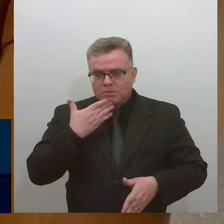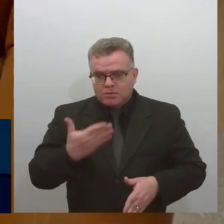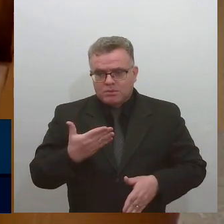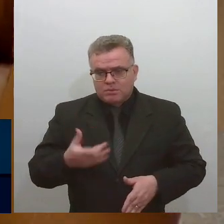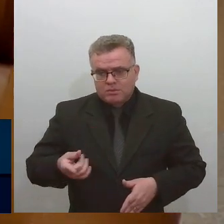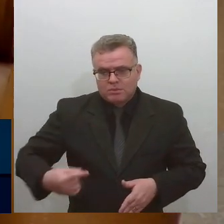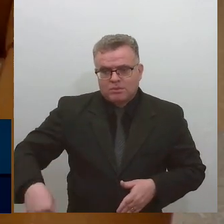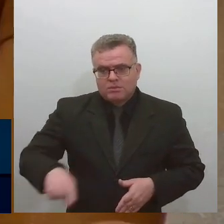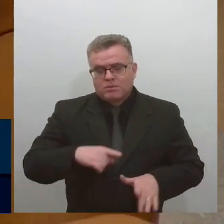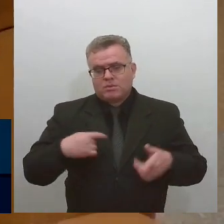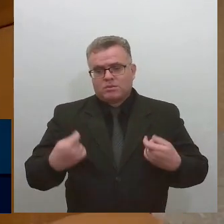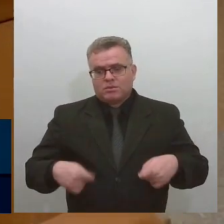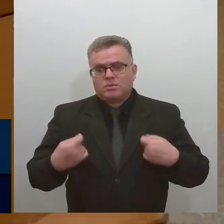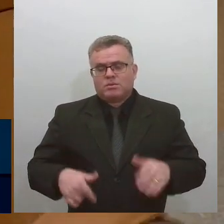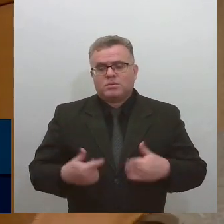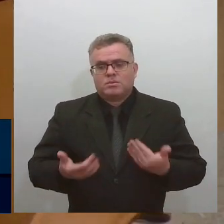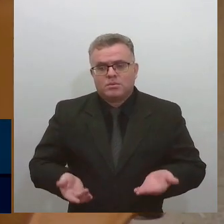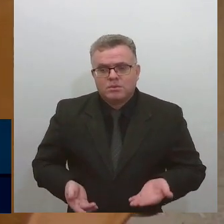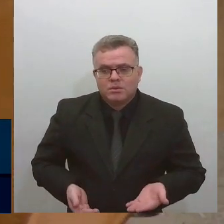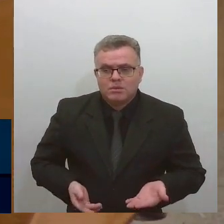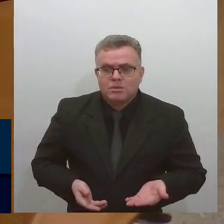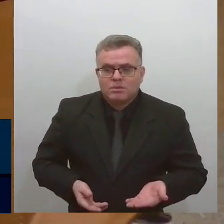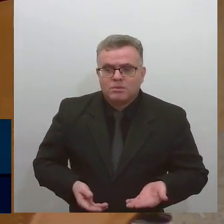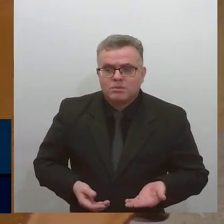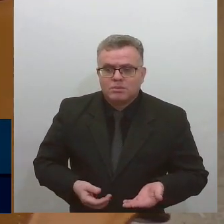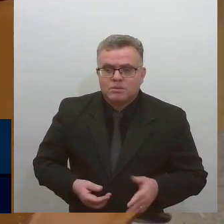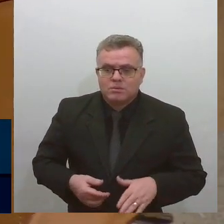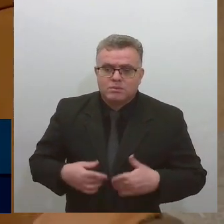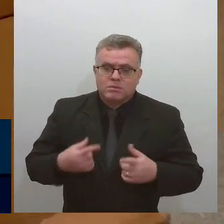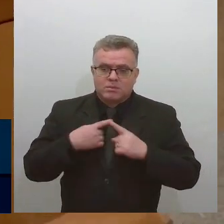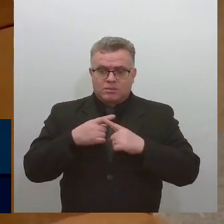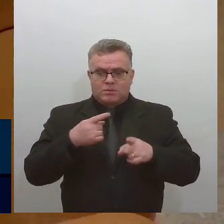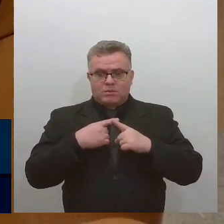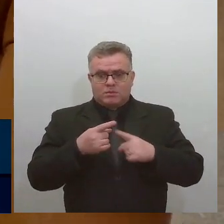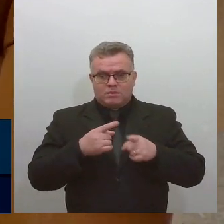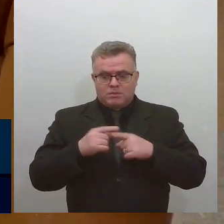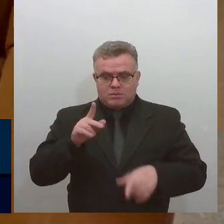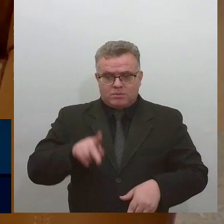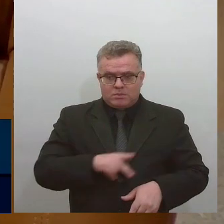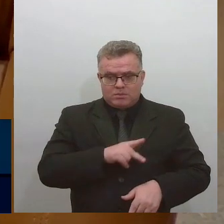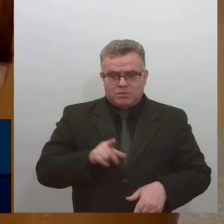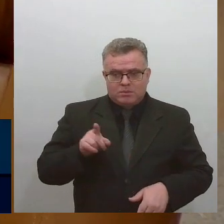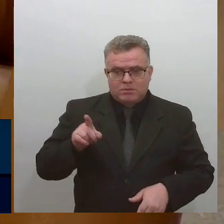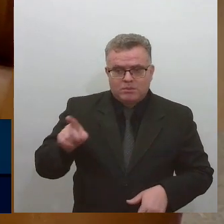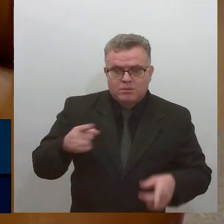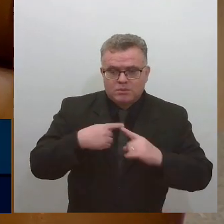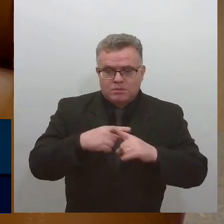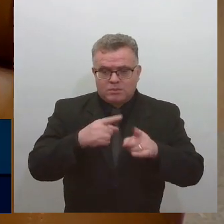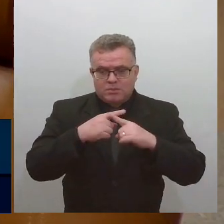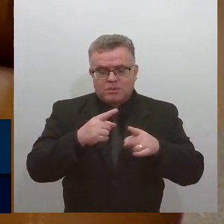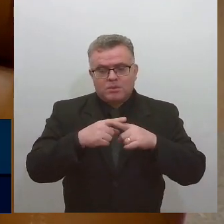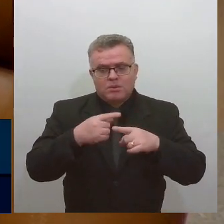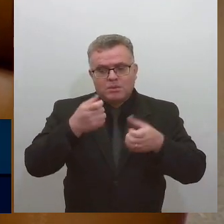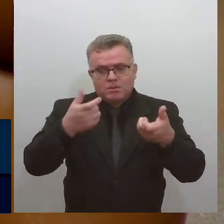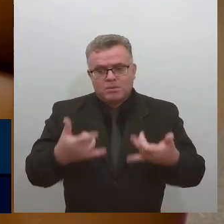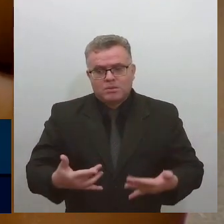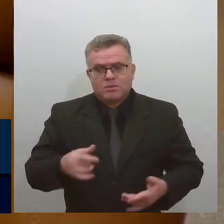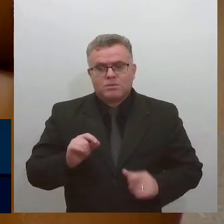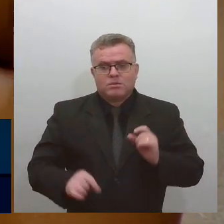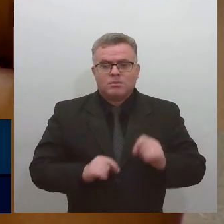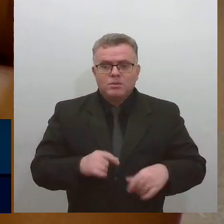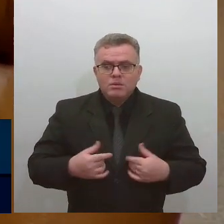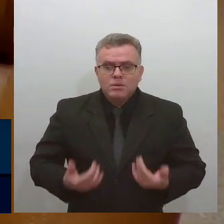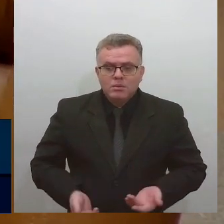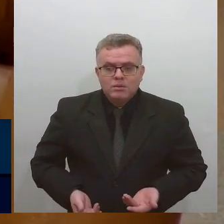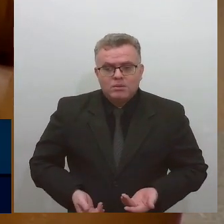precisa várias são as vezes imagine eu recebi reclamação do padre a gente receber reclamação do padre né porque ele já passou mais